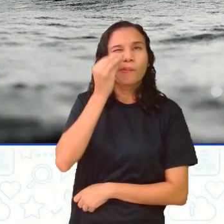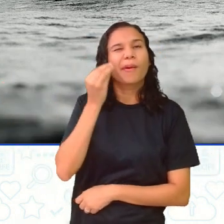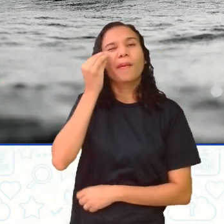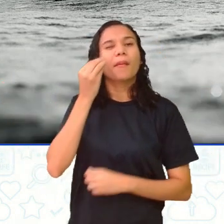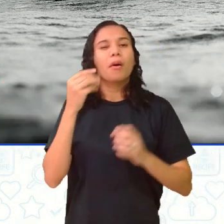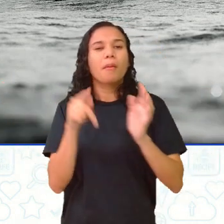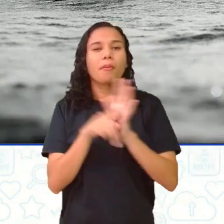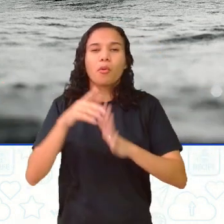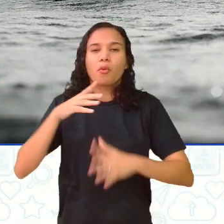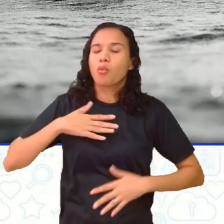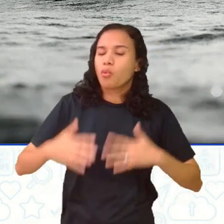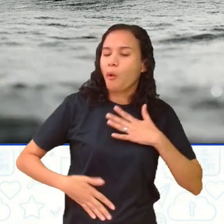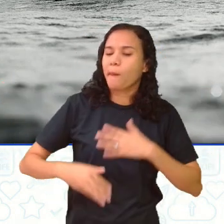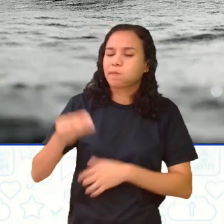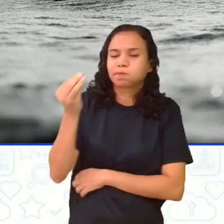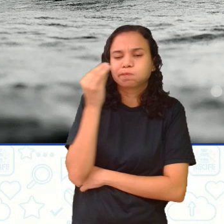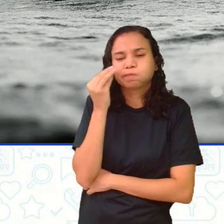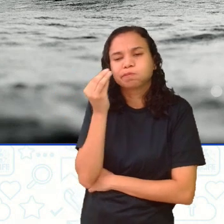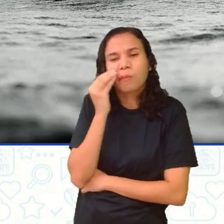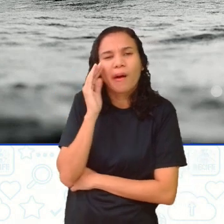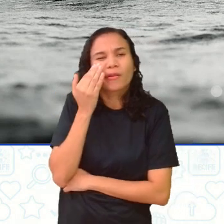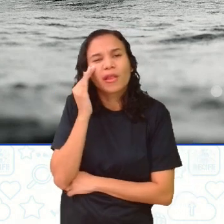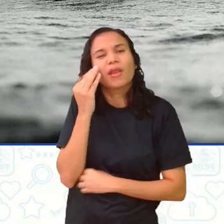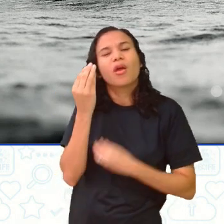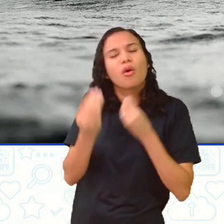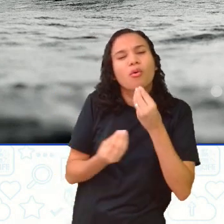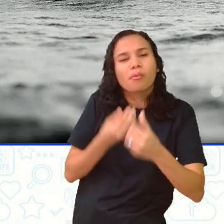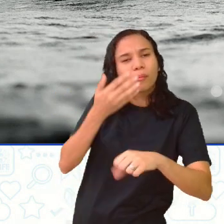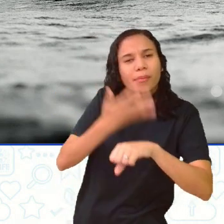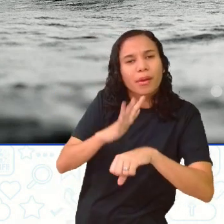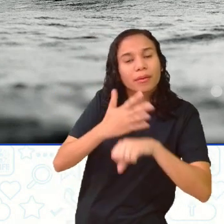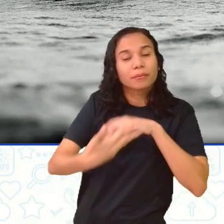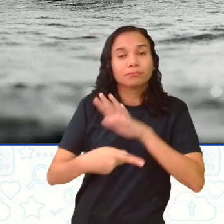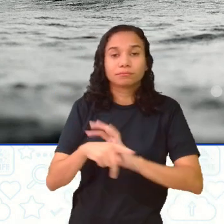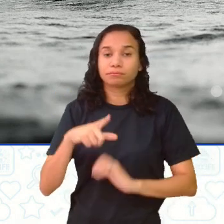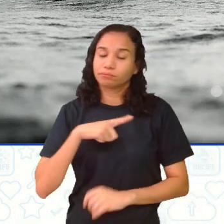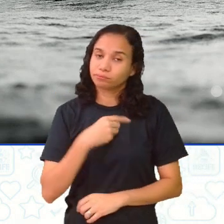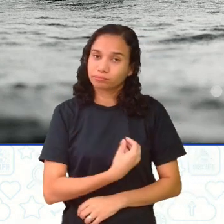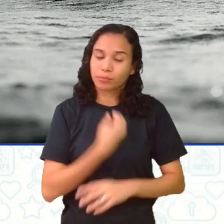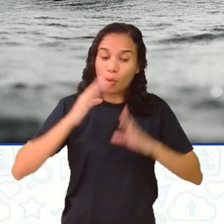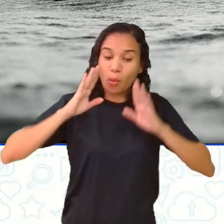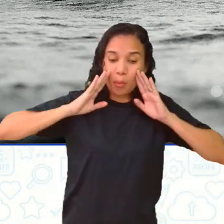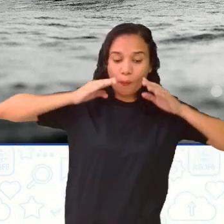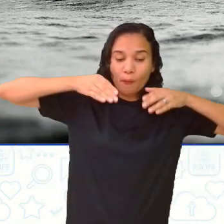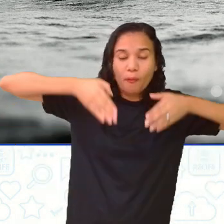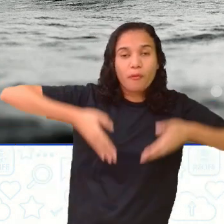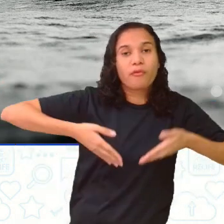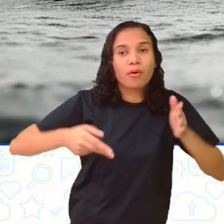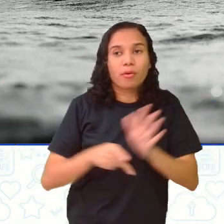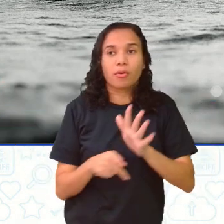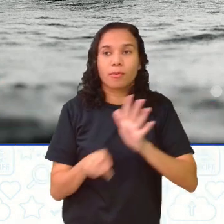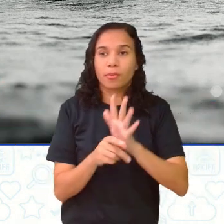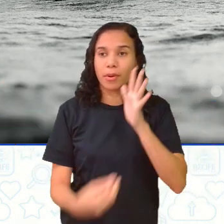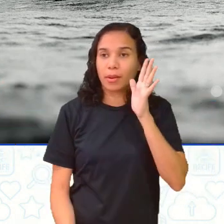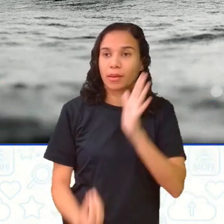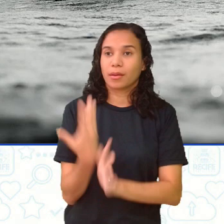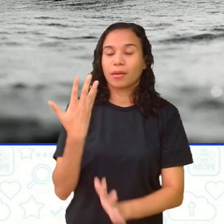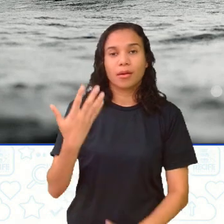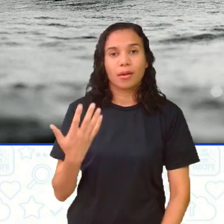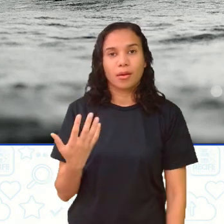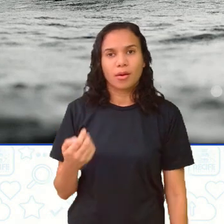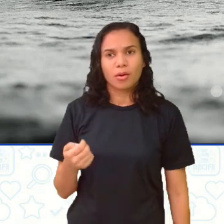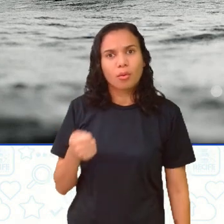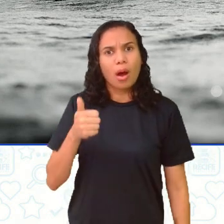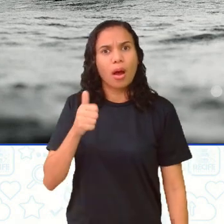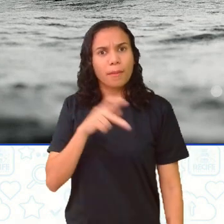nosso corpo, tentando entender como ele funciona, que são centradas nas perícias e proezas. Vejam, hoje eu estou quase a